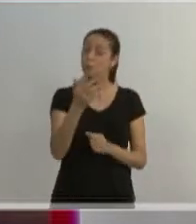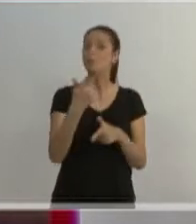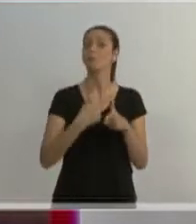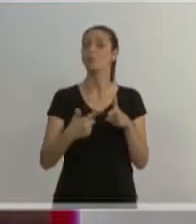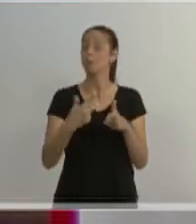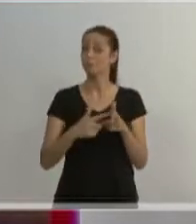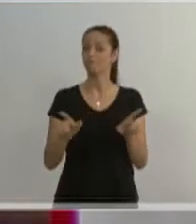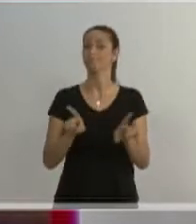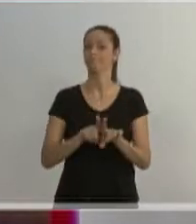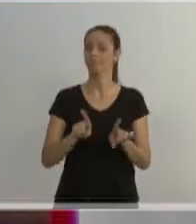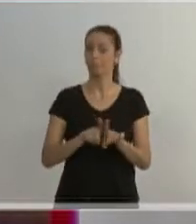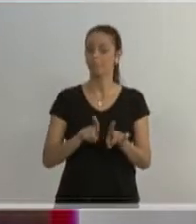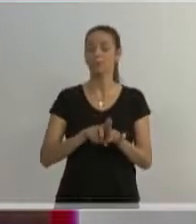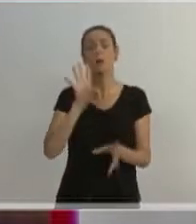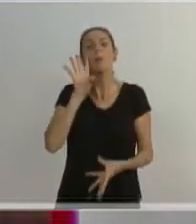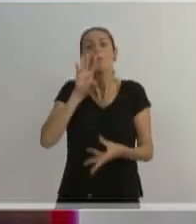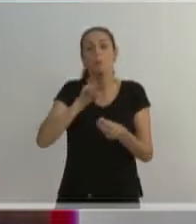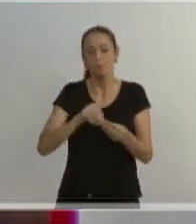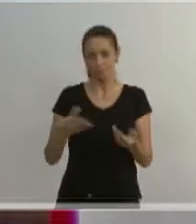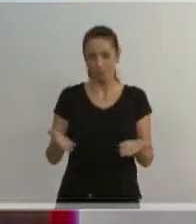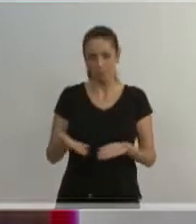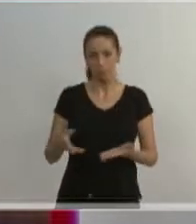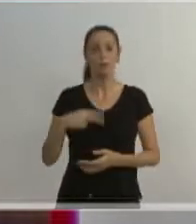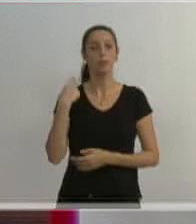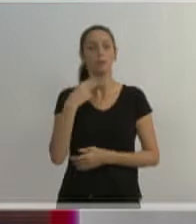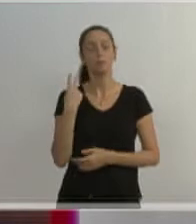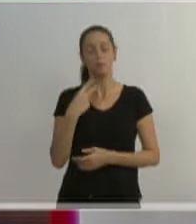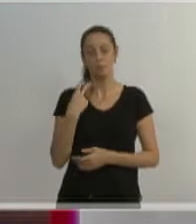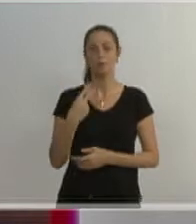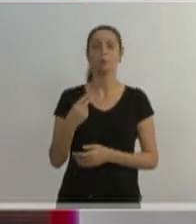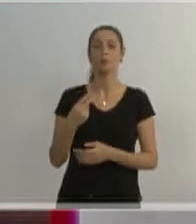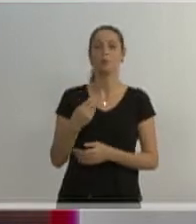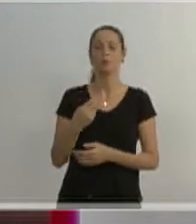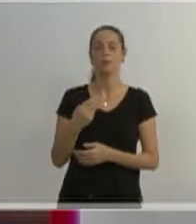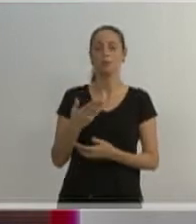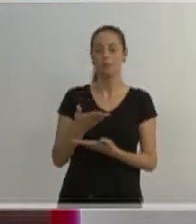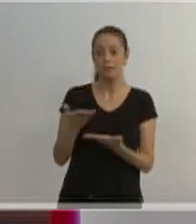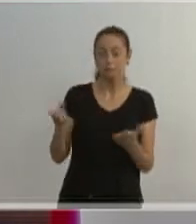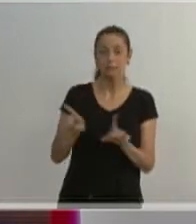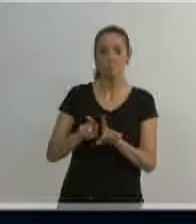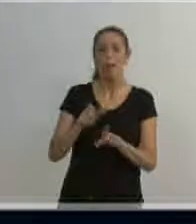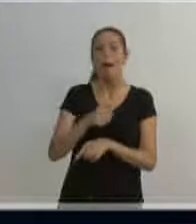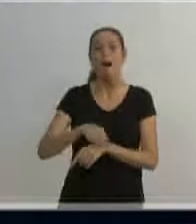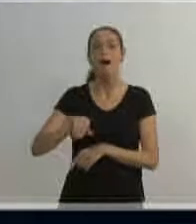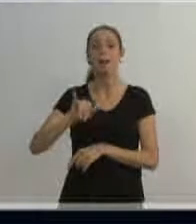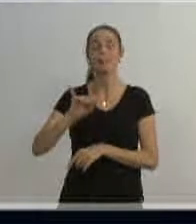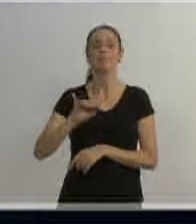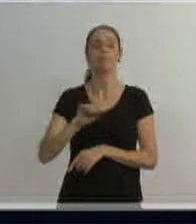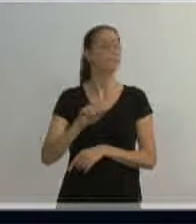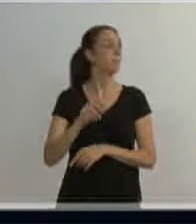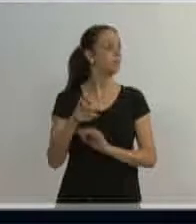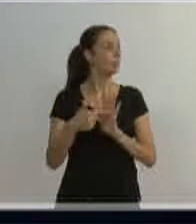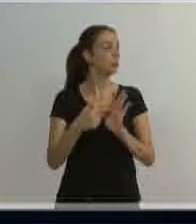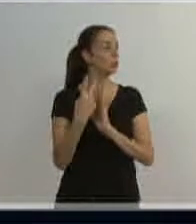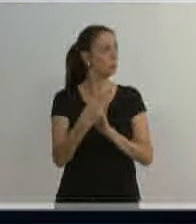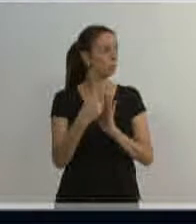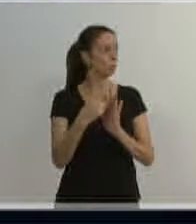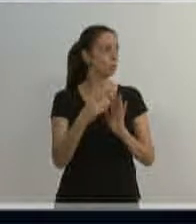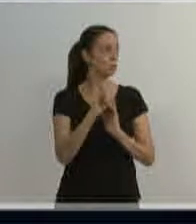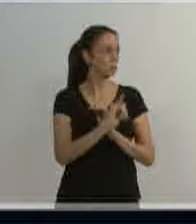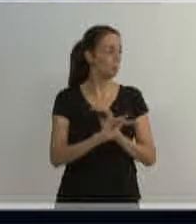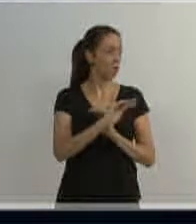é vereador por favor só queria colocar mais duas com mais duas imagens aqui